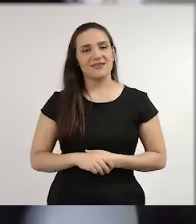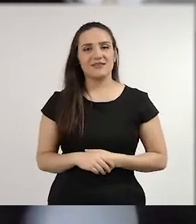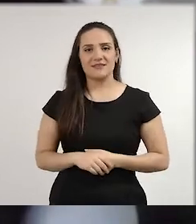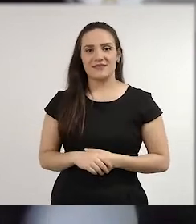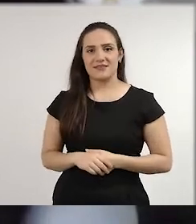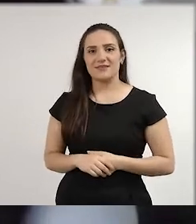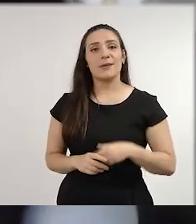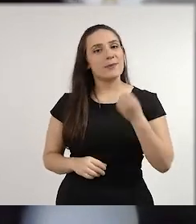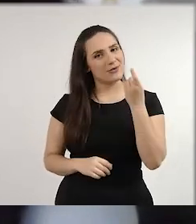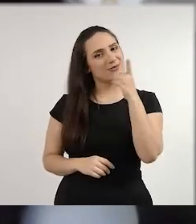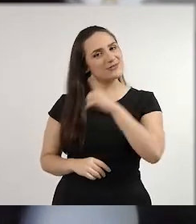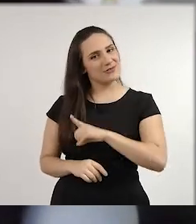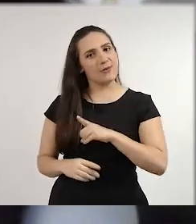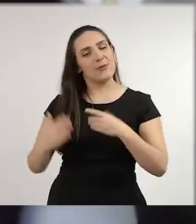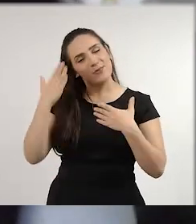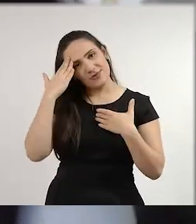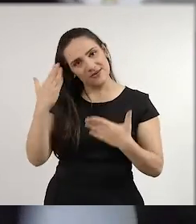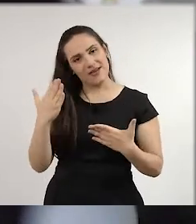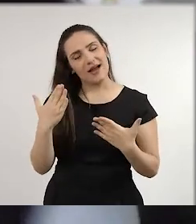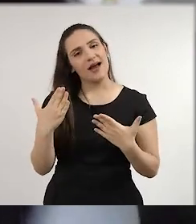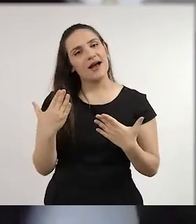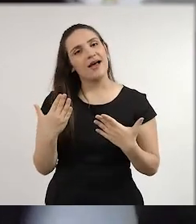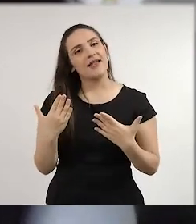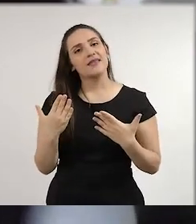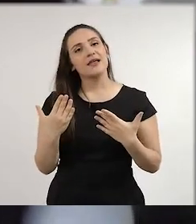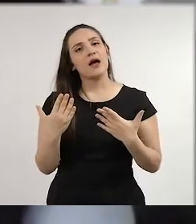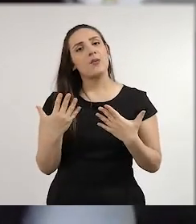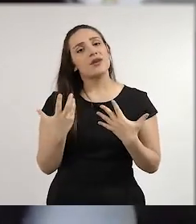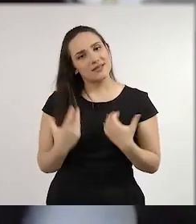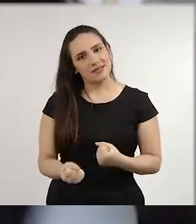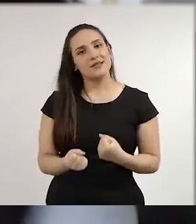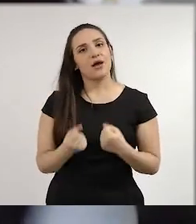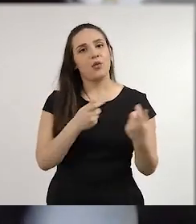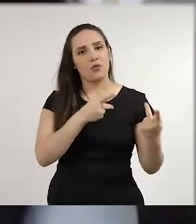Obrigada por... Bom dia. Obrigada por nos receber.